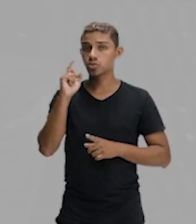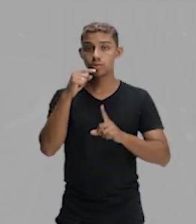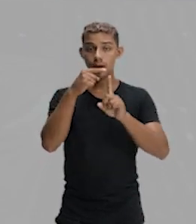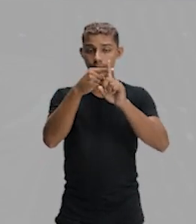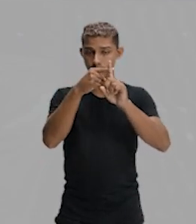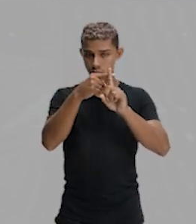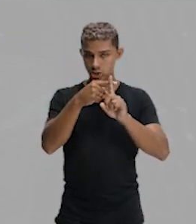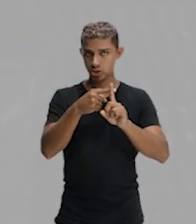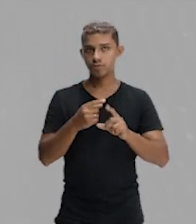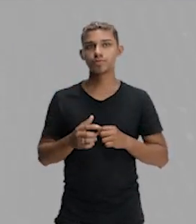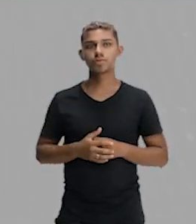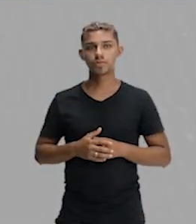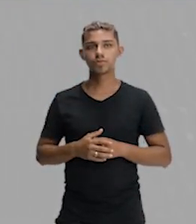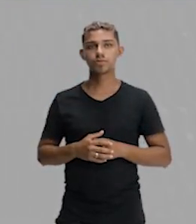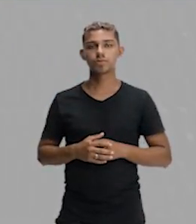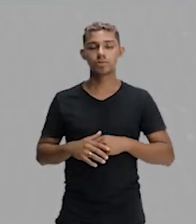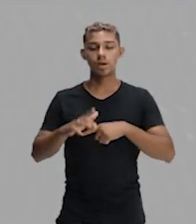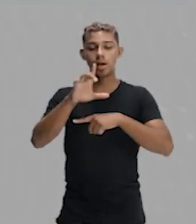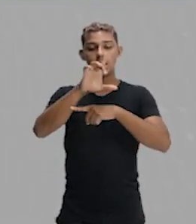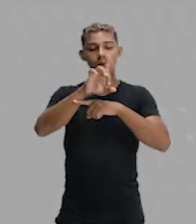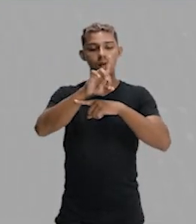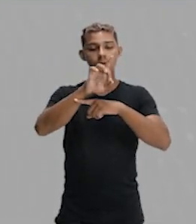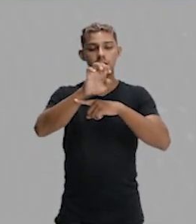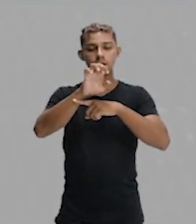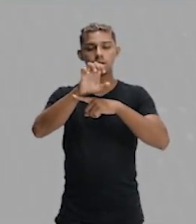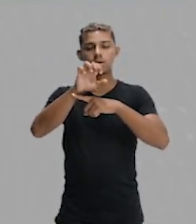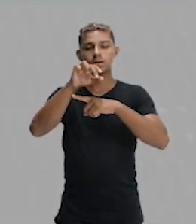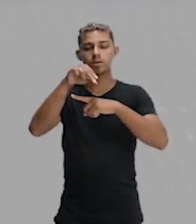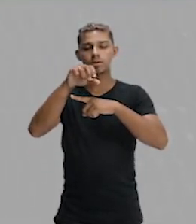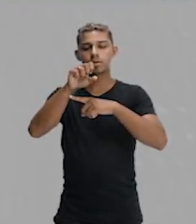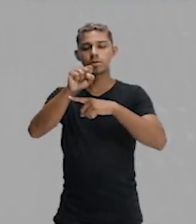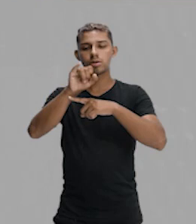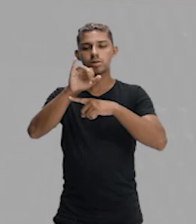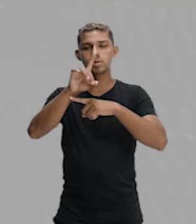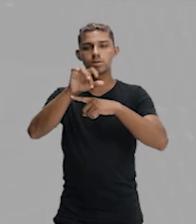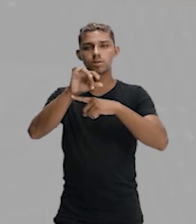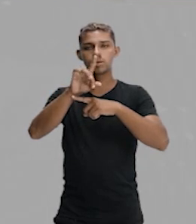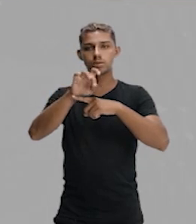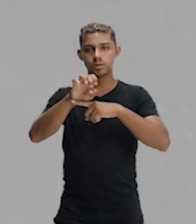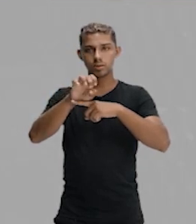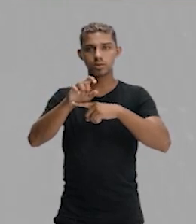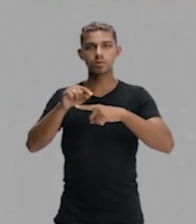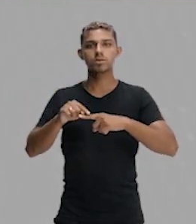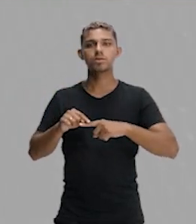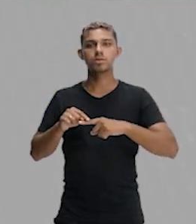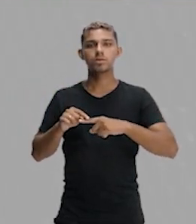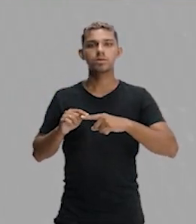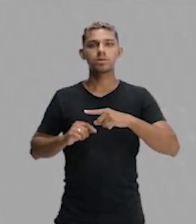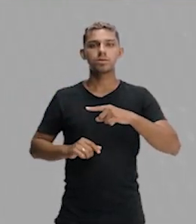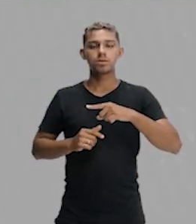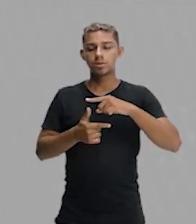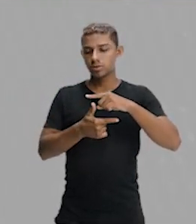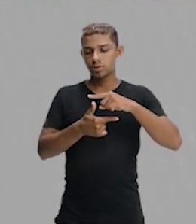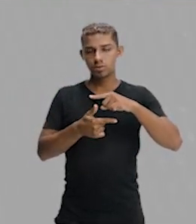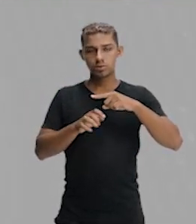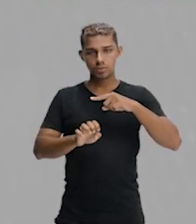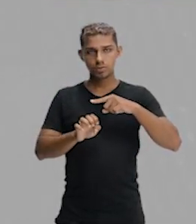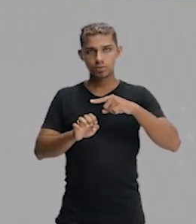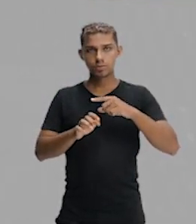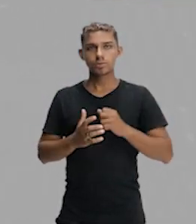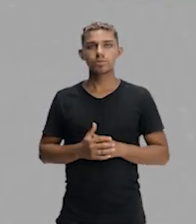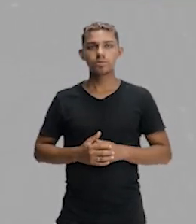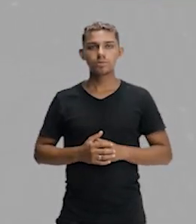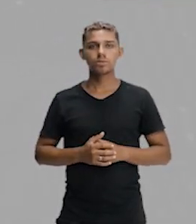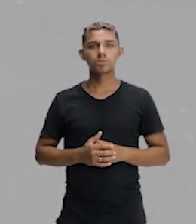Densidade, 2 vezes a permissividade. E o segundo eu vou colocar em vermelho, quer dizer que é da placa negativa, né? De